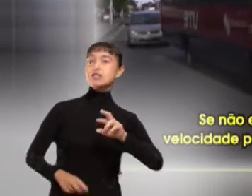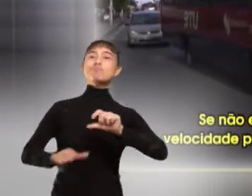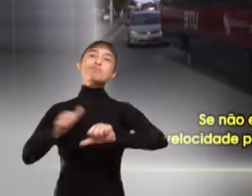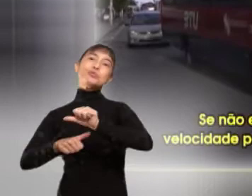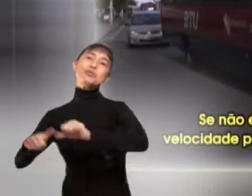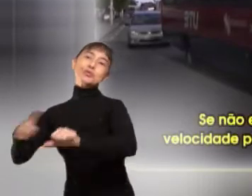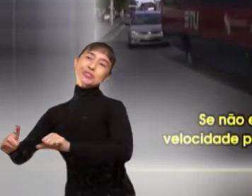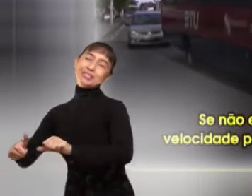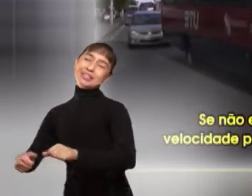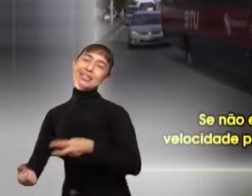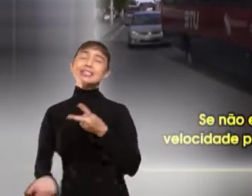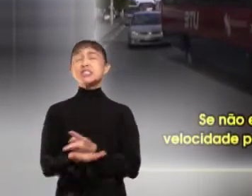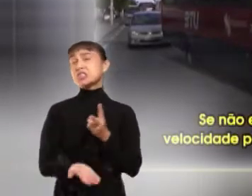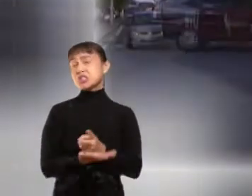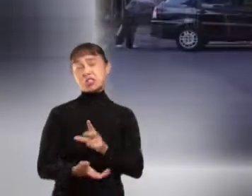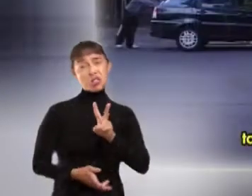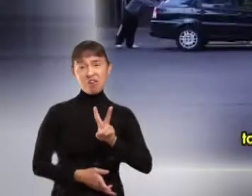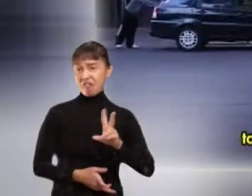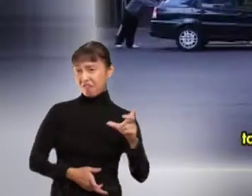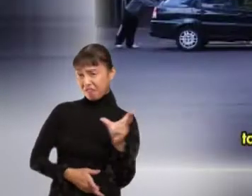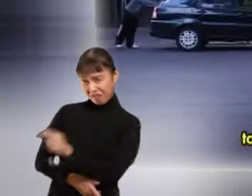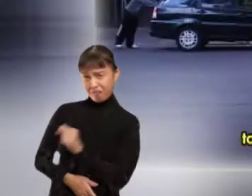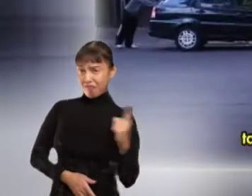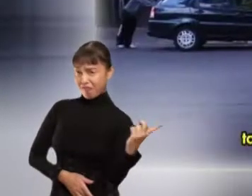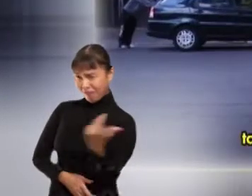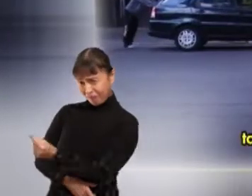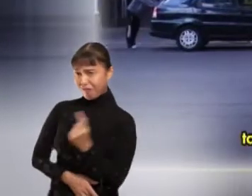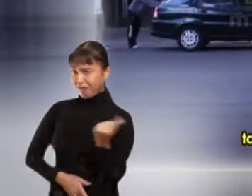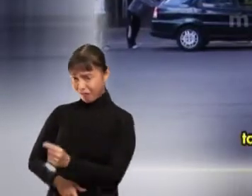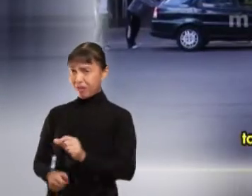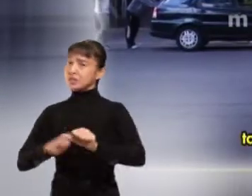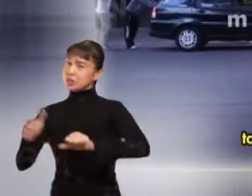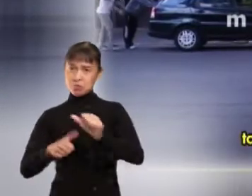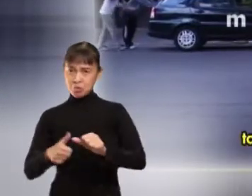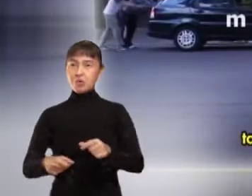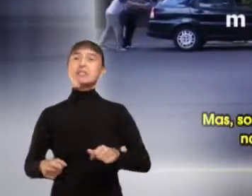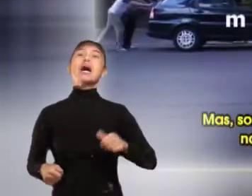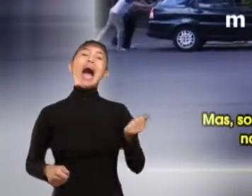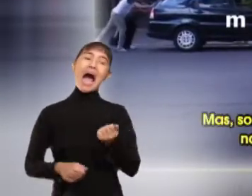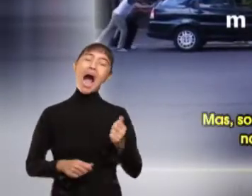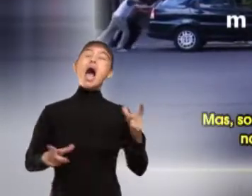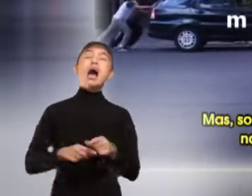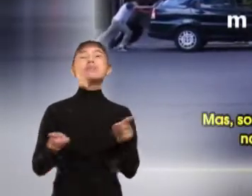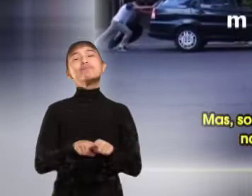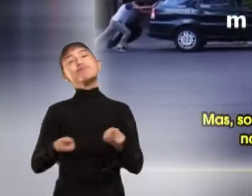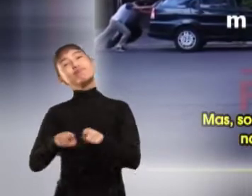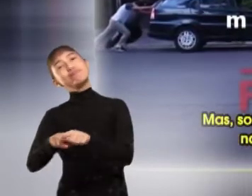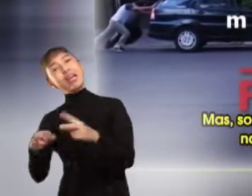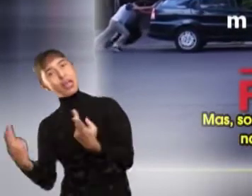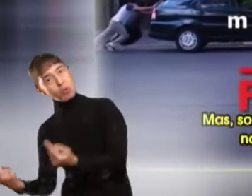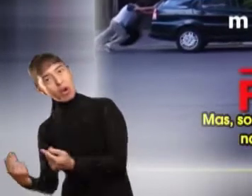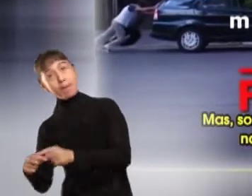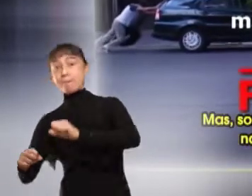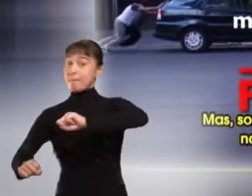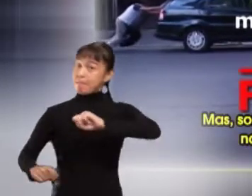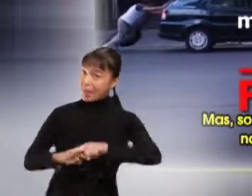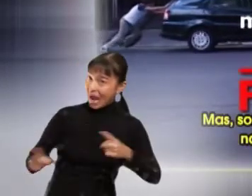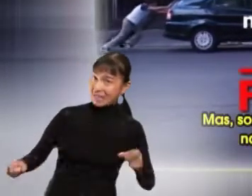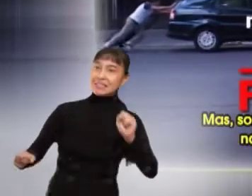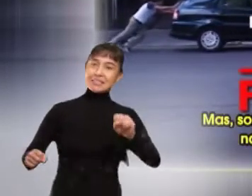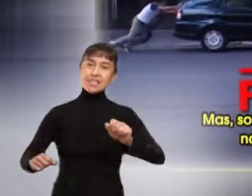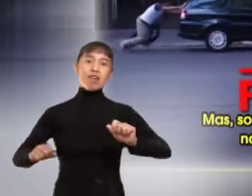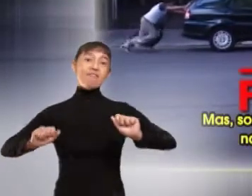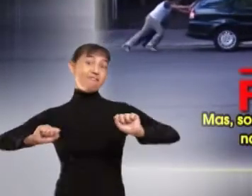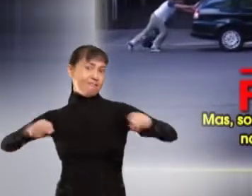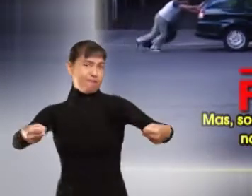velocidade permanecerá sempre o mesmo. A aceleração também é um vetor, mas somente existe